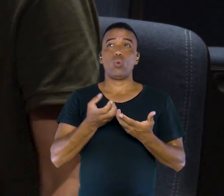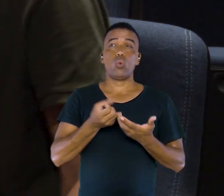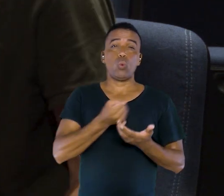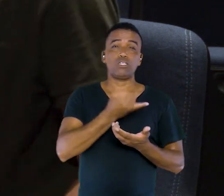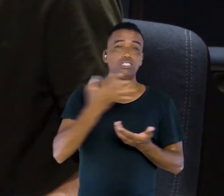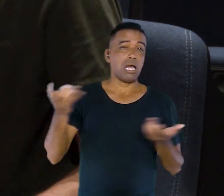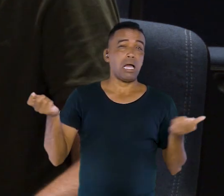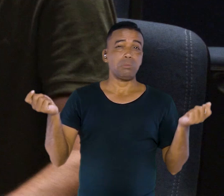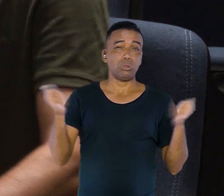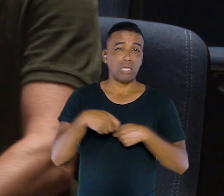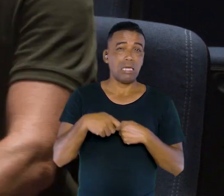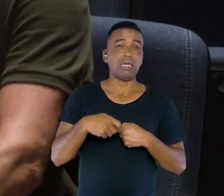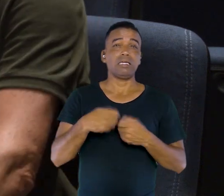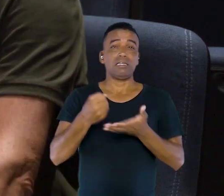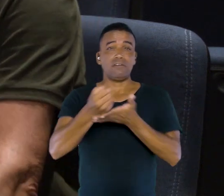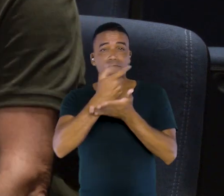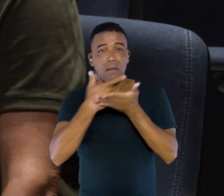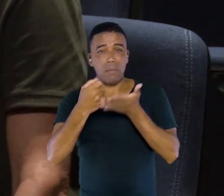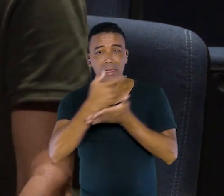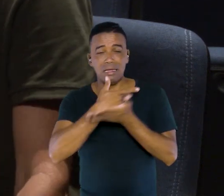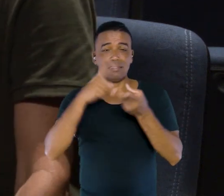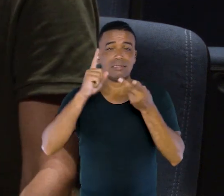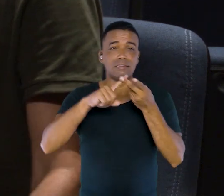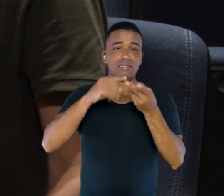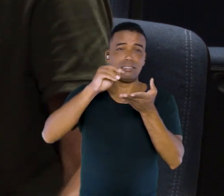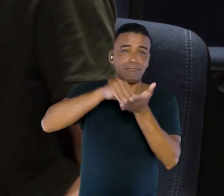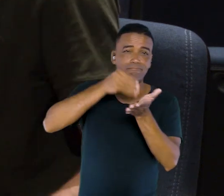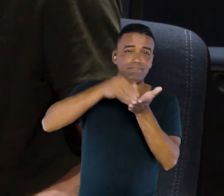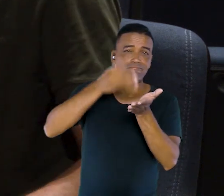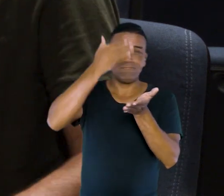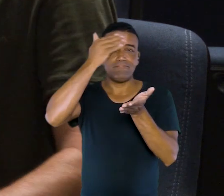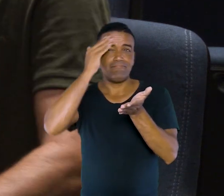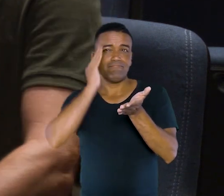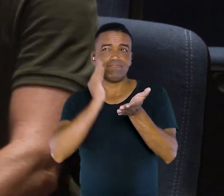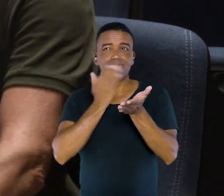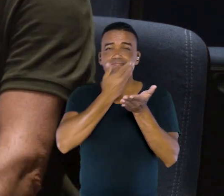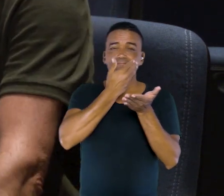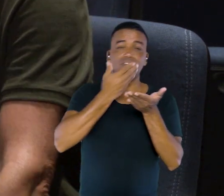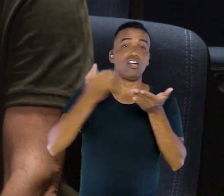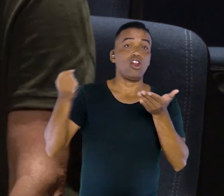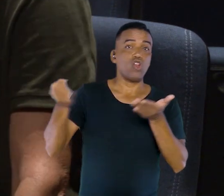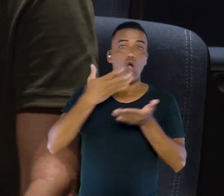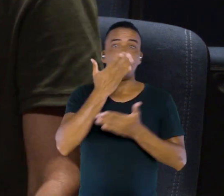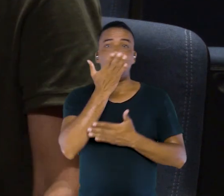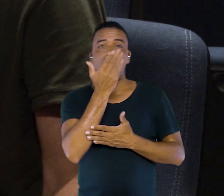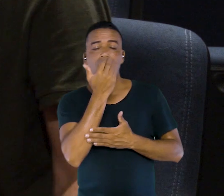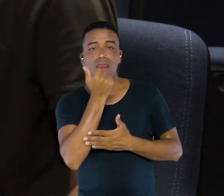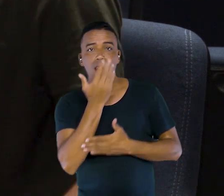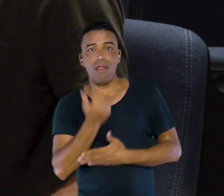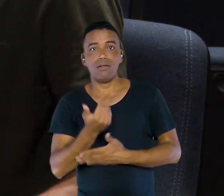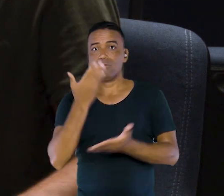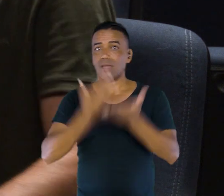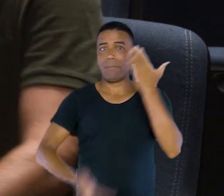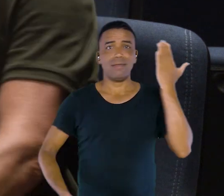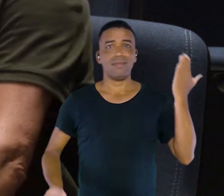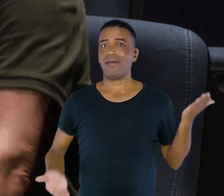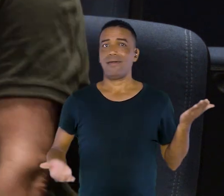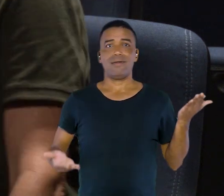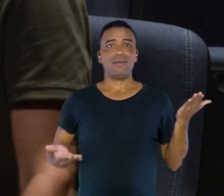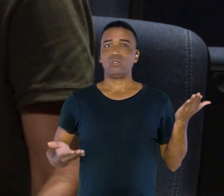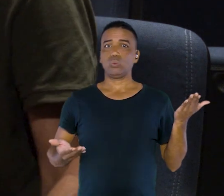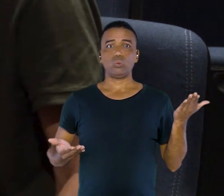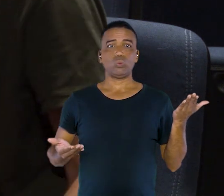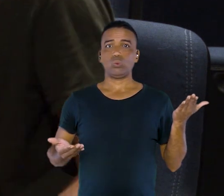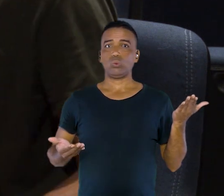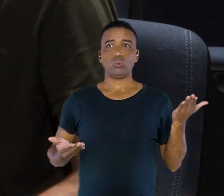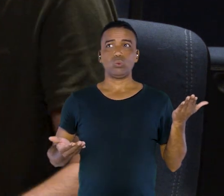farmacêutico, potencial de cosméticos, potencial de novos alimentos. A gente não está perdendo esse bonde